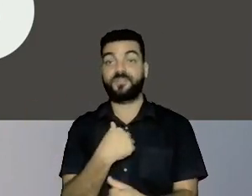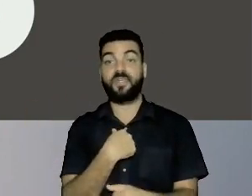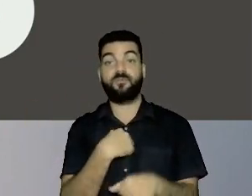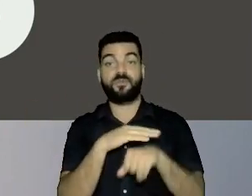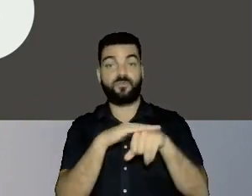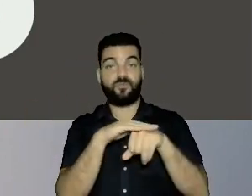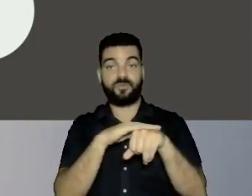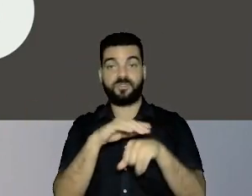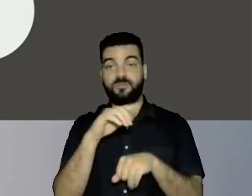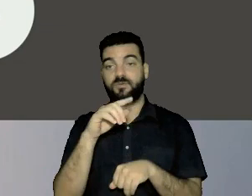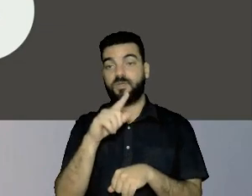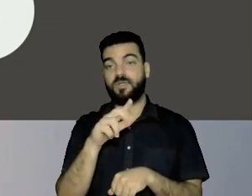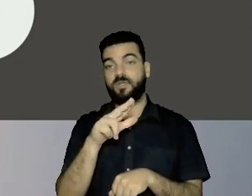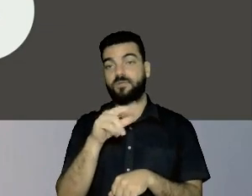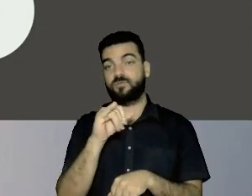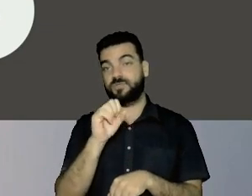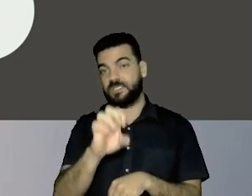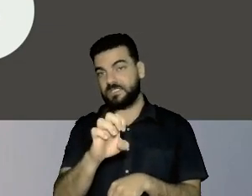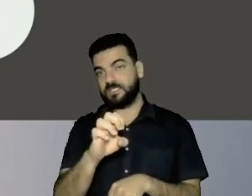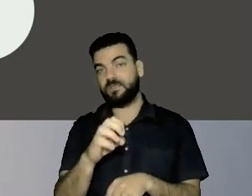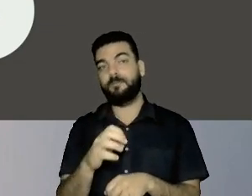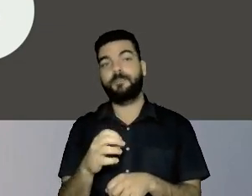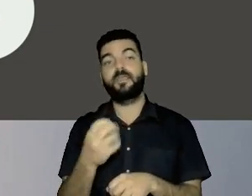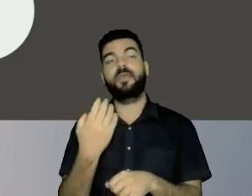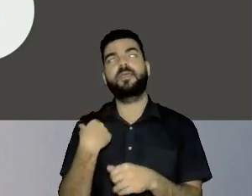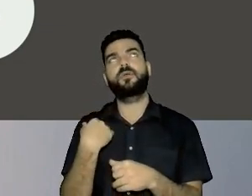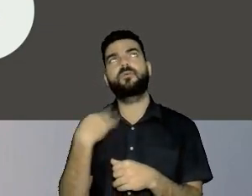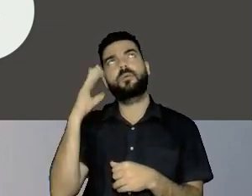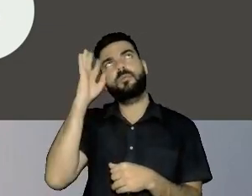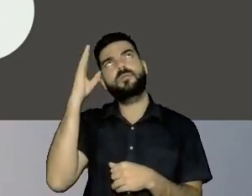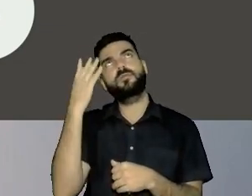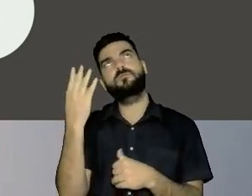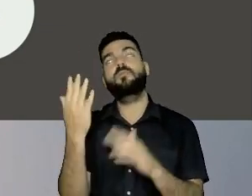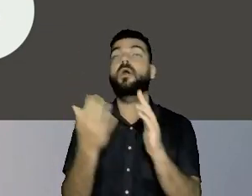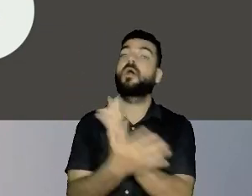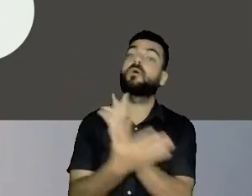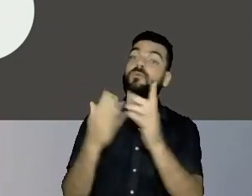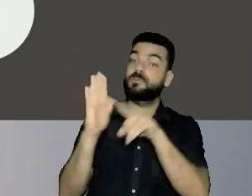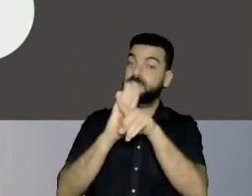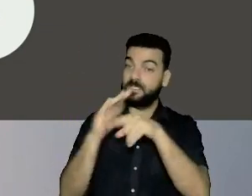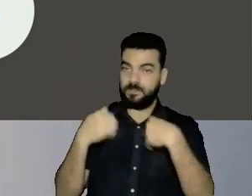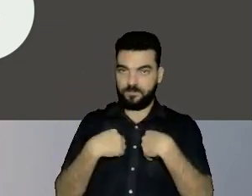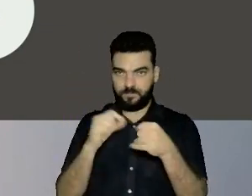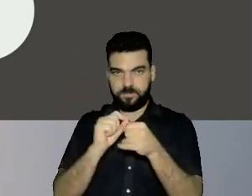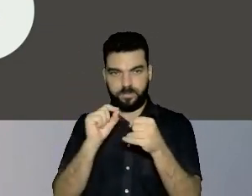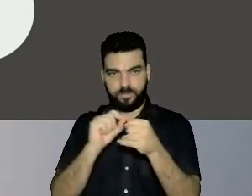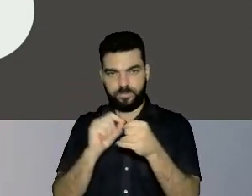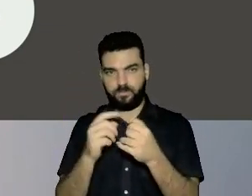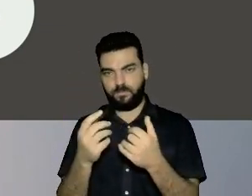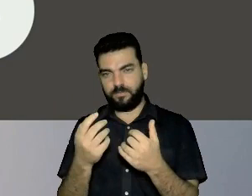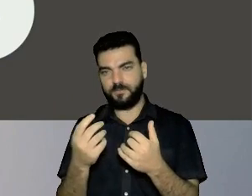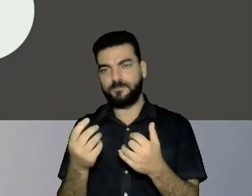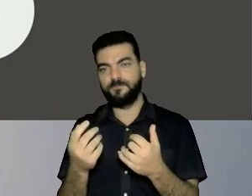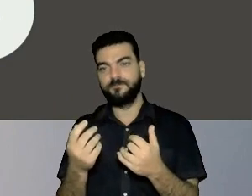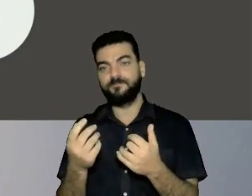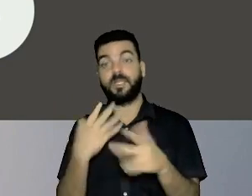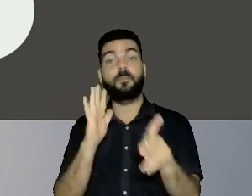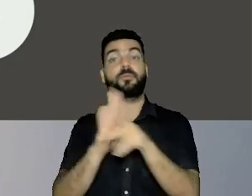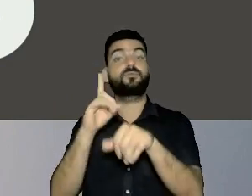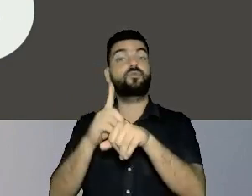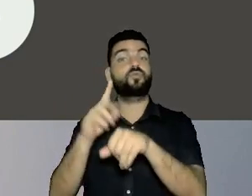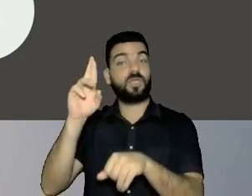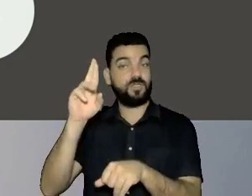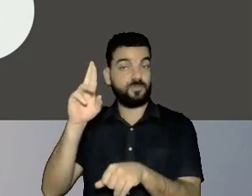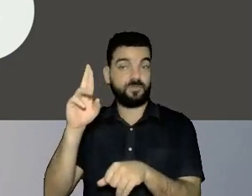forma de olhar para a história da arte. Quando estava conversando com a Luciana, Luiz, eu comentei sobre